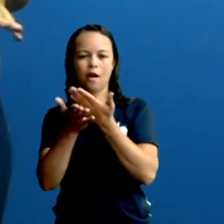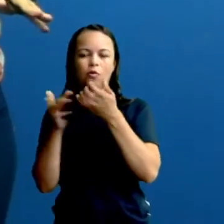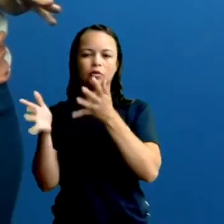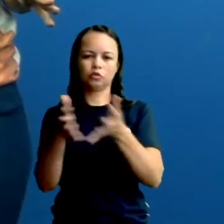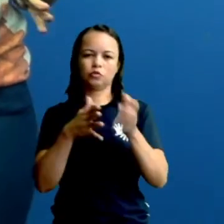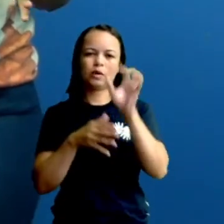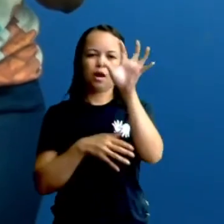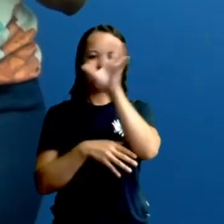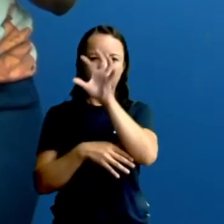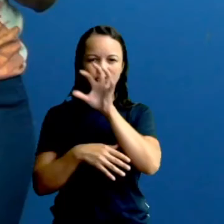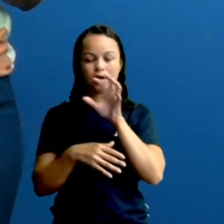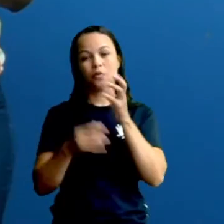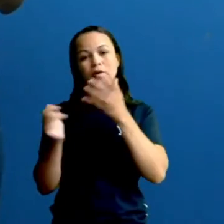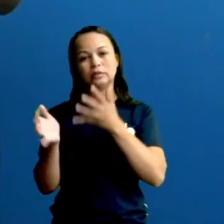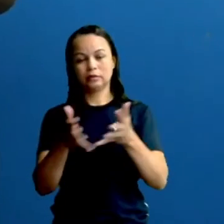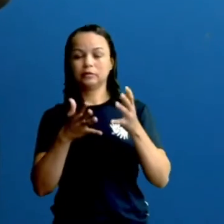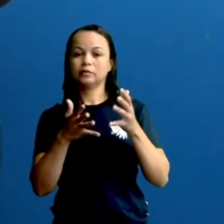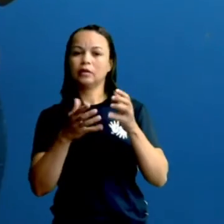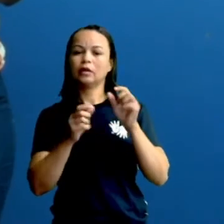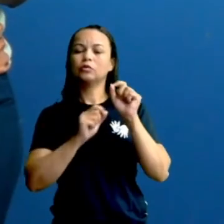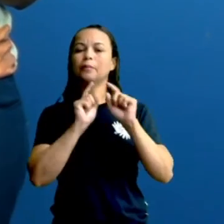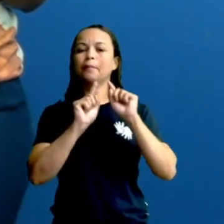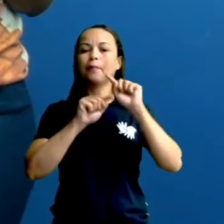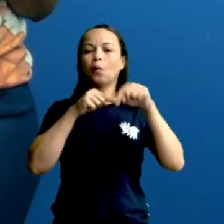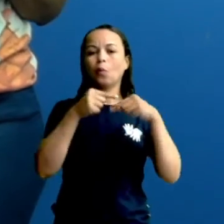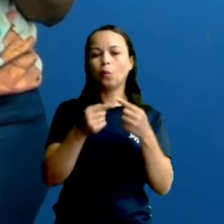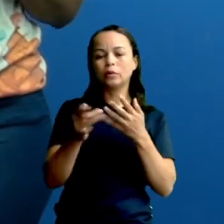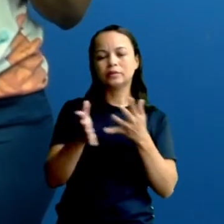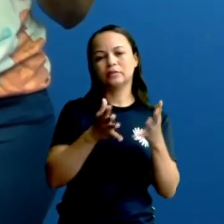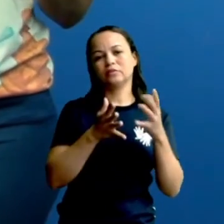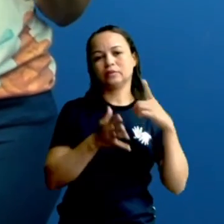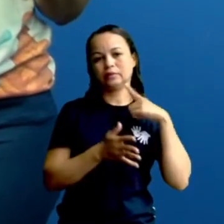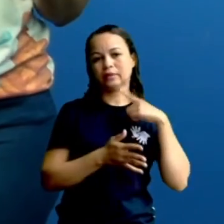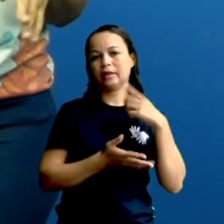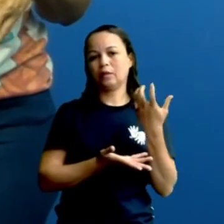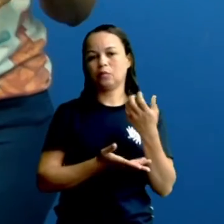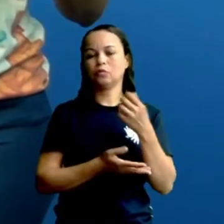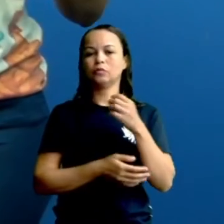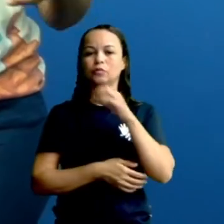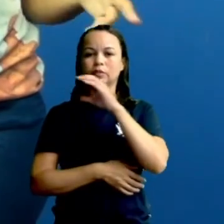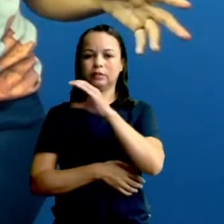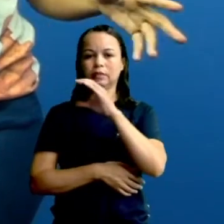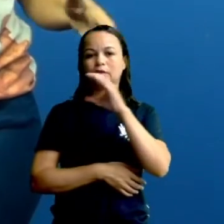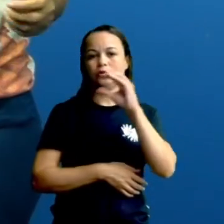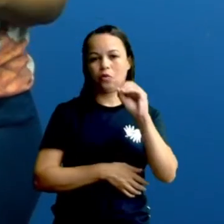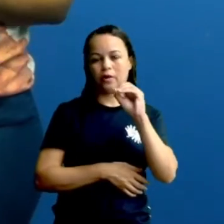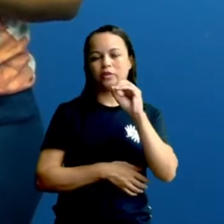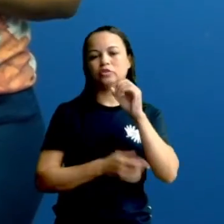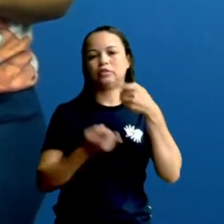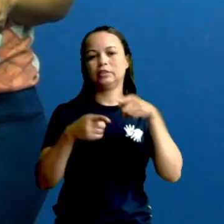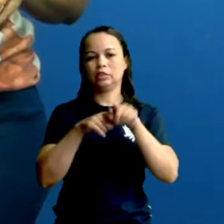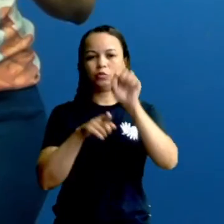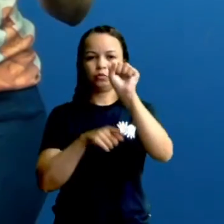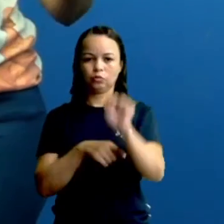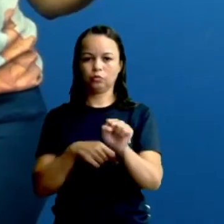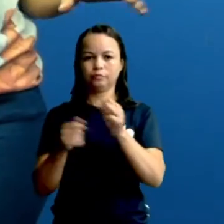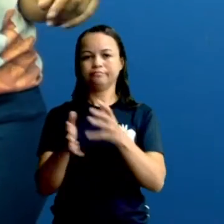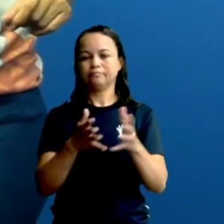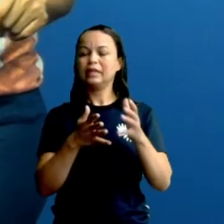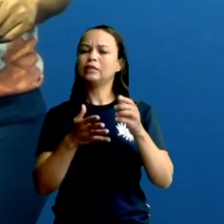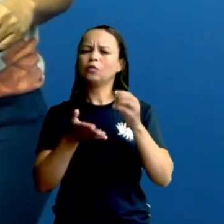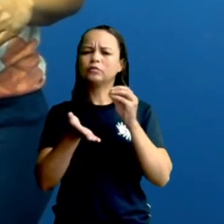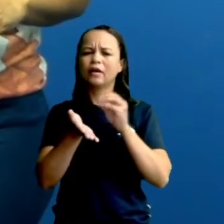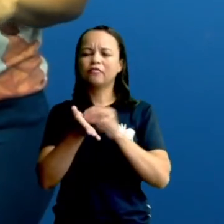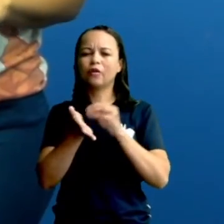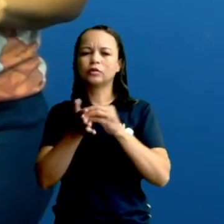Brasil. Após essa, teremos apenas a região sobre o Centro-Oeste e o Sul, tá certo? Então, vamos começar, vamos dar início, que eu estou vendo que está todo